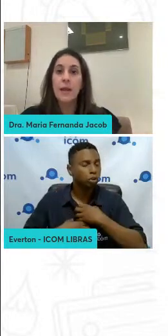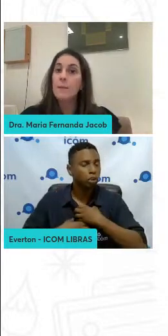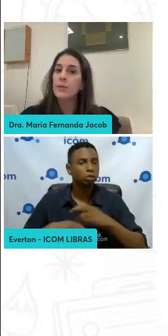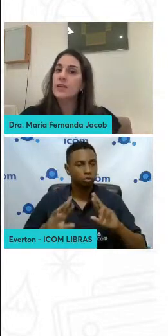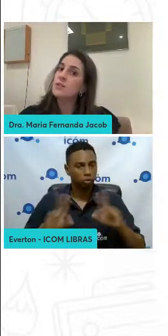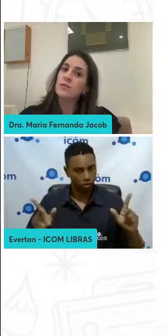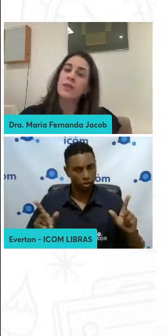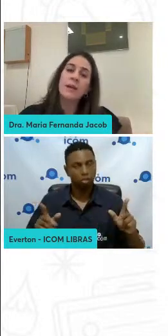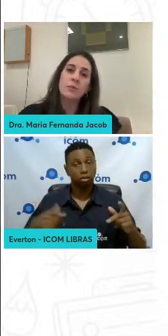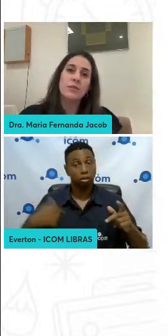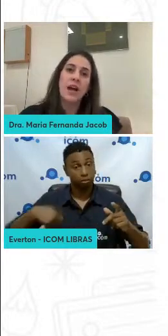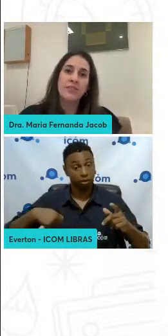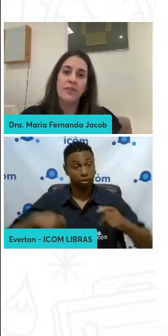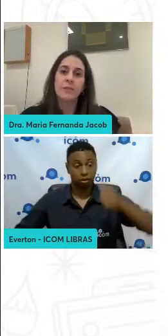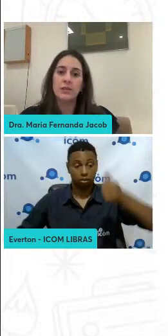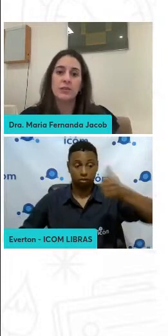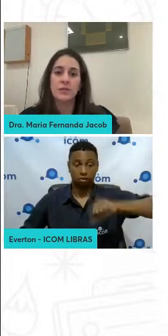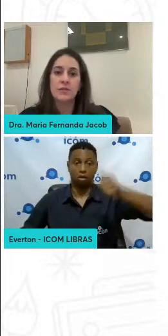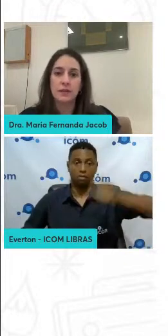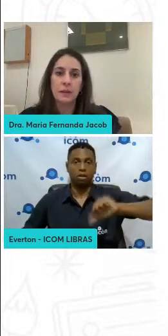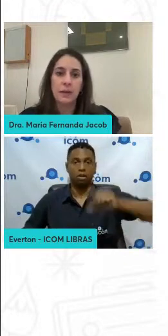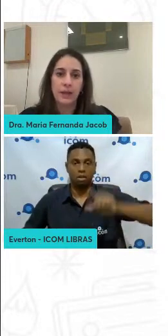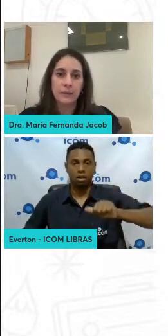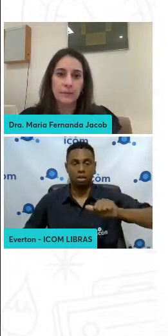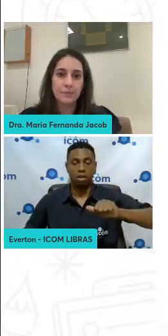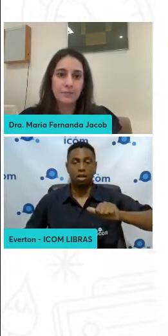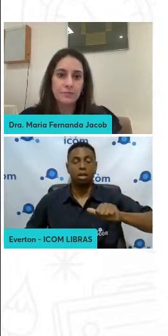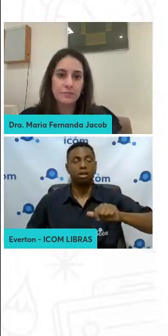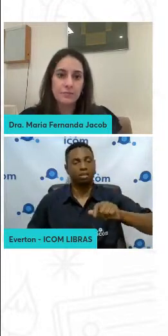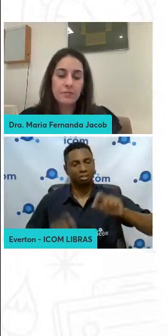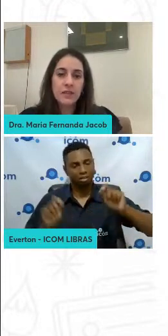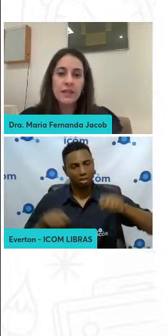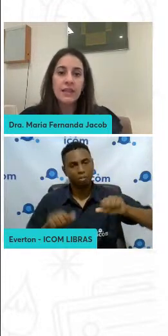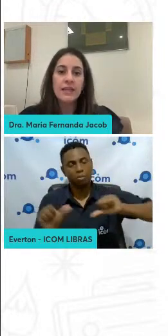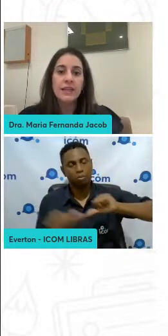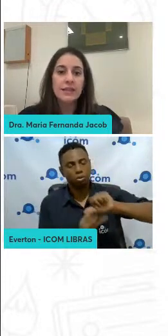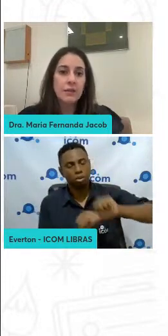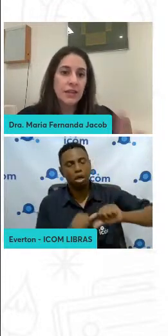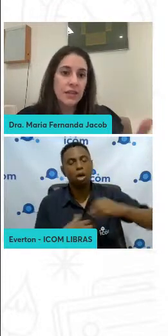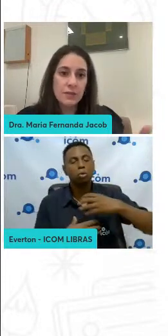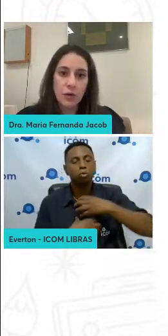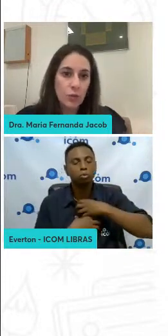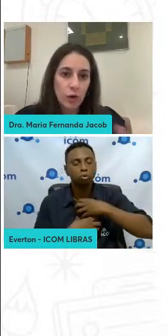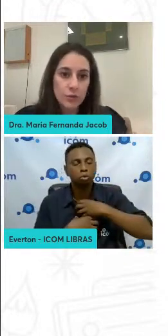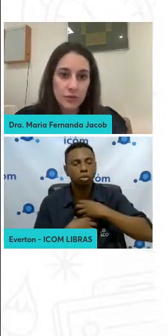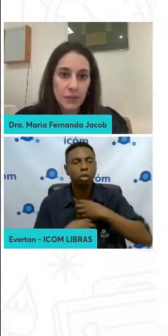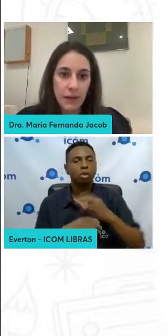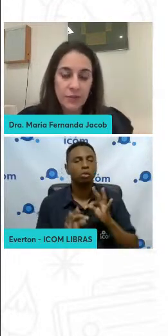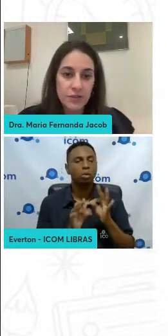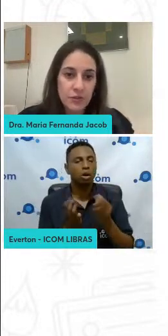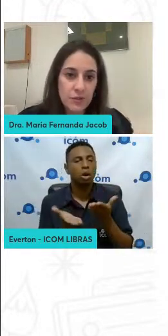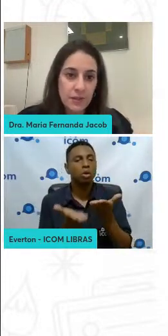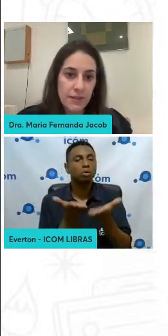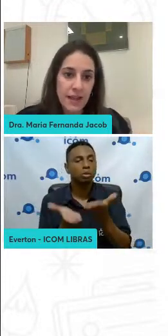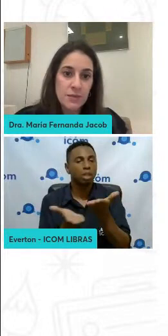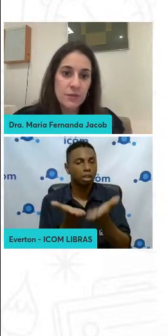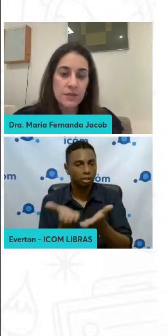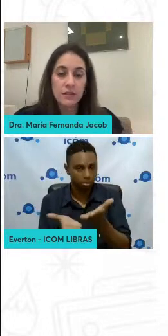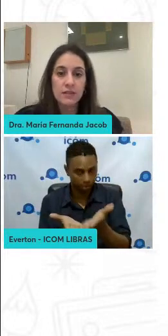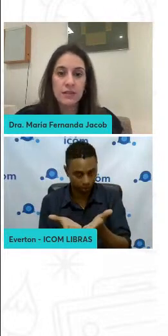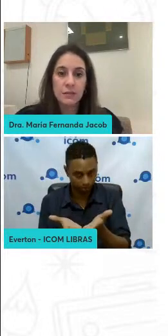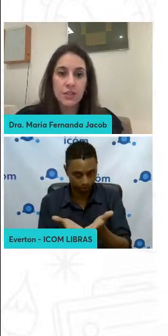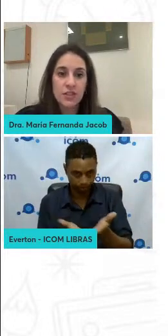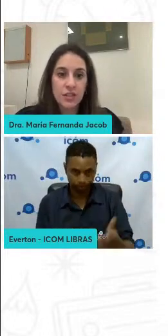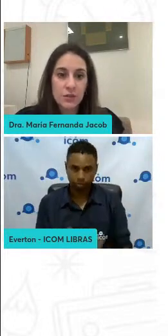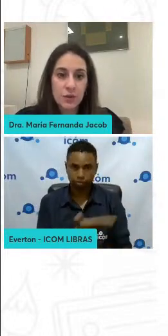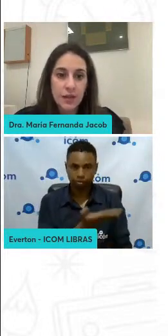nós, porque isso vai mudar a forma do nosso tratamento. Então, aqui é só um outro trabalho de 2010